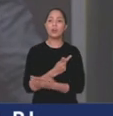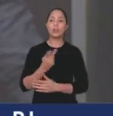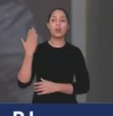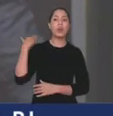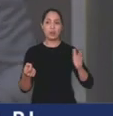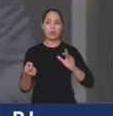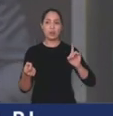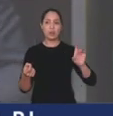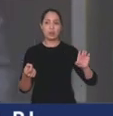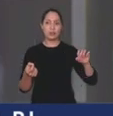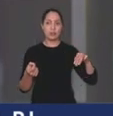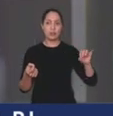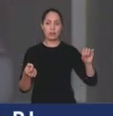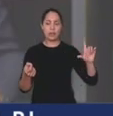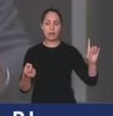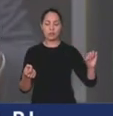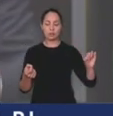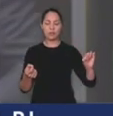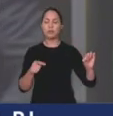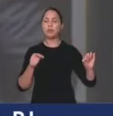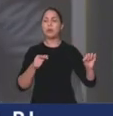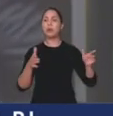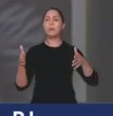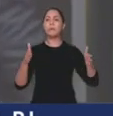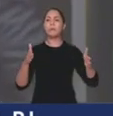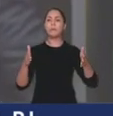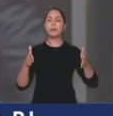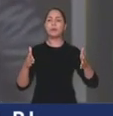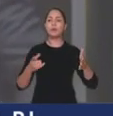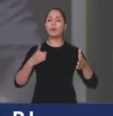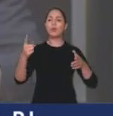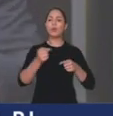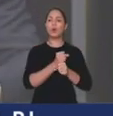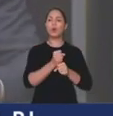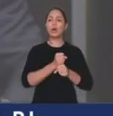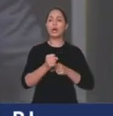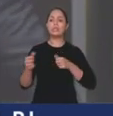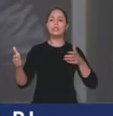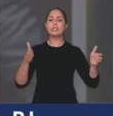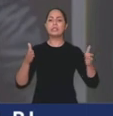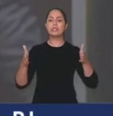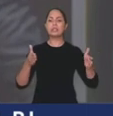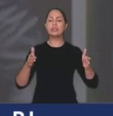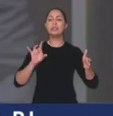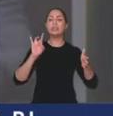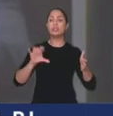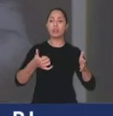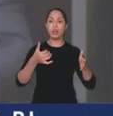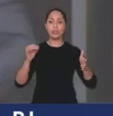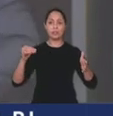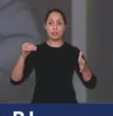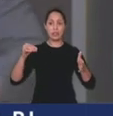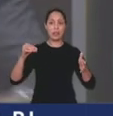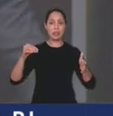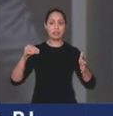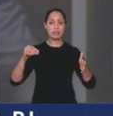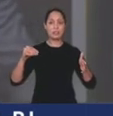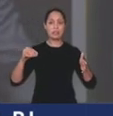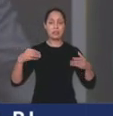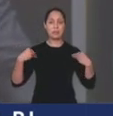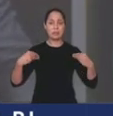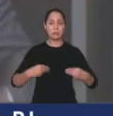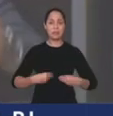Federal, em que ficou essa lacuna, apenas 10 ministros, prejudicando